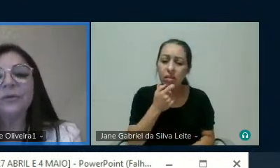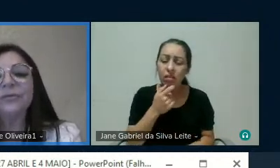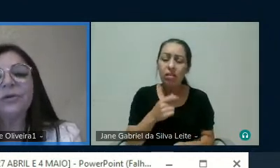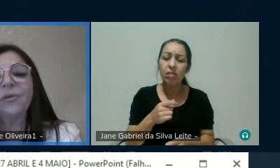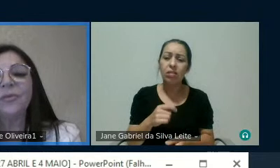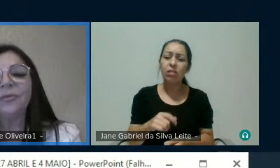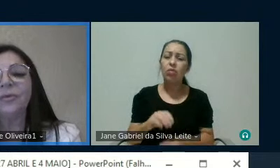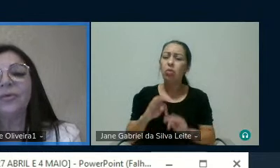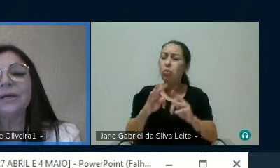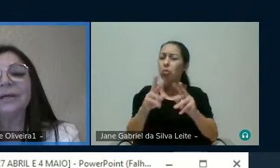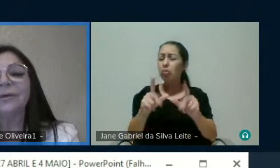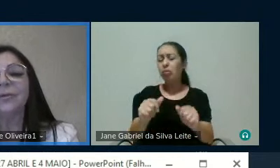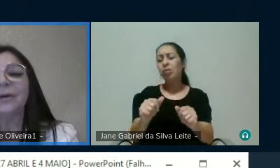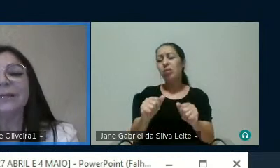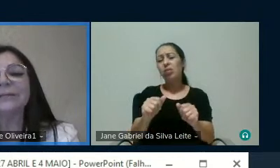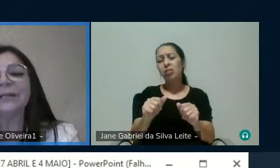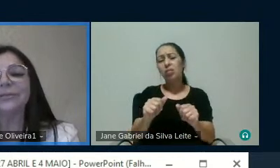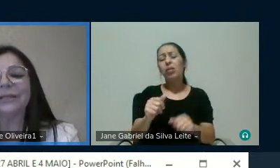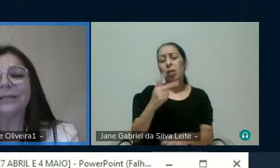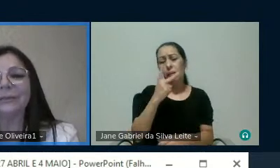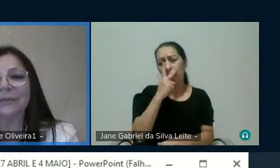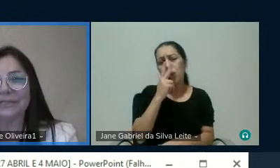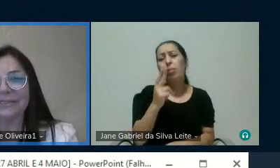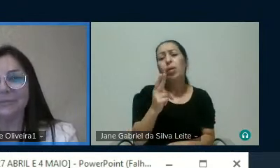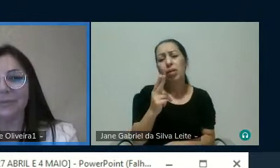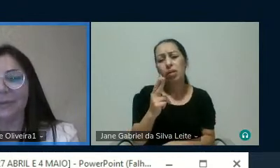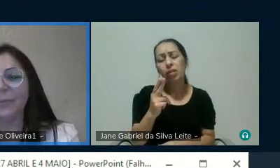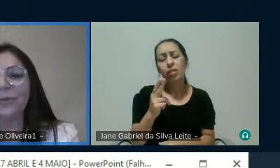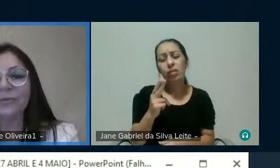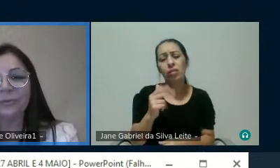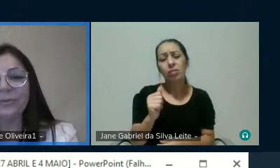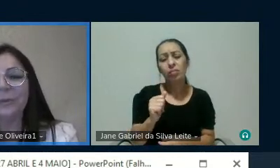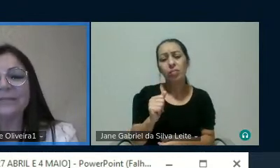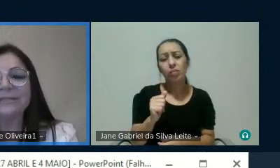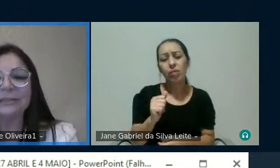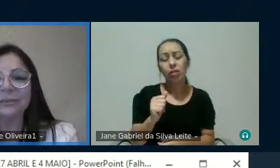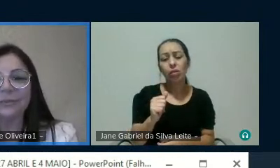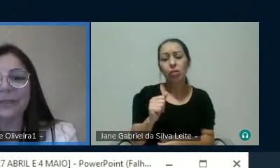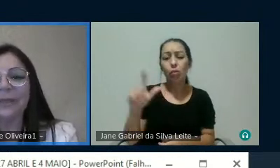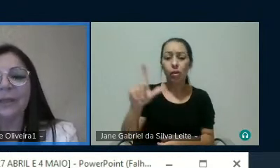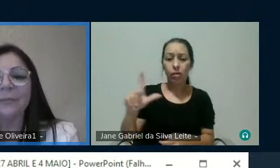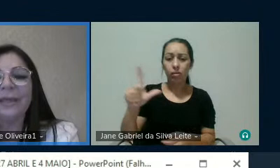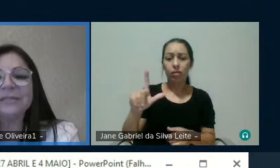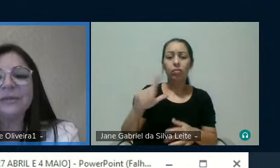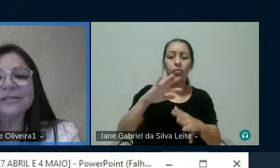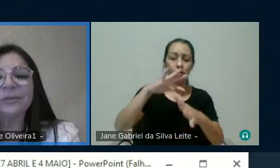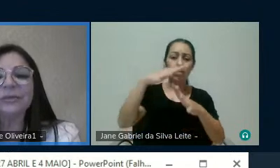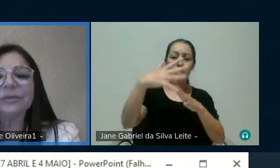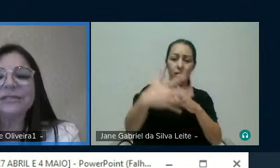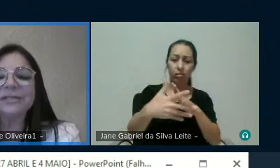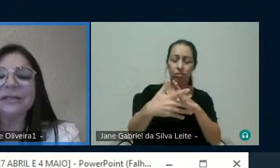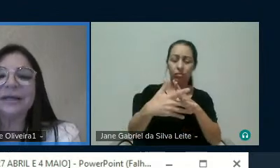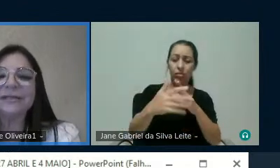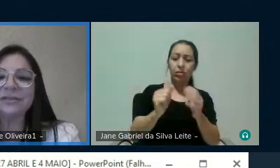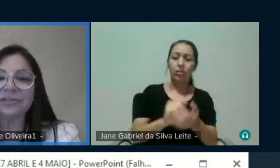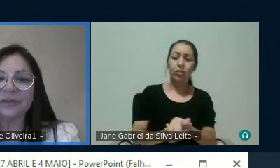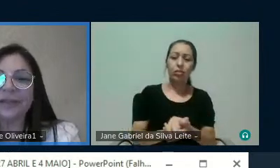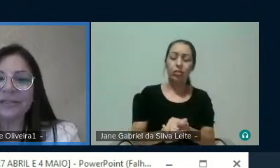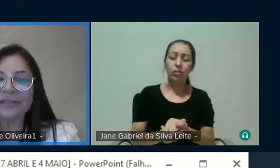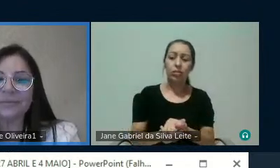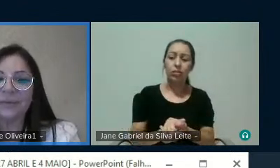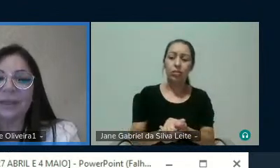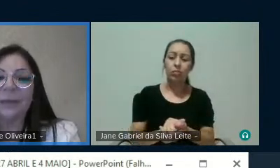Todas têm muito em comum com a literatura em Libras, muito, muito parecido, mesmo que as culturas nacionais